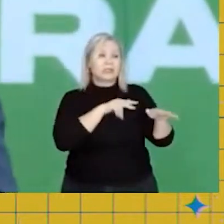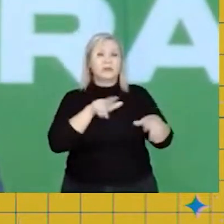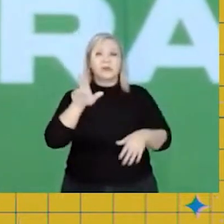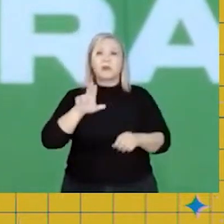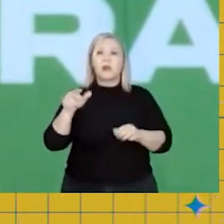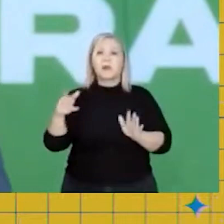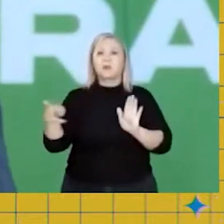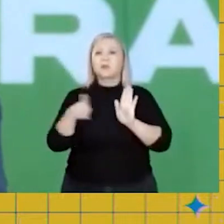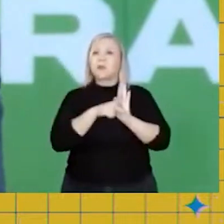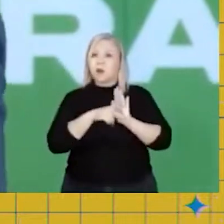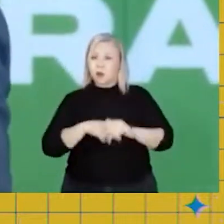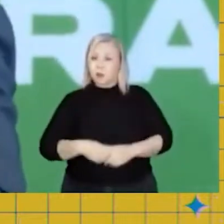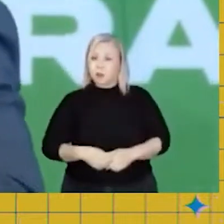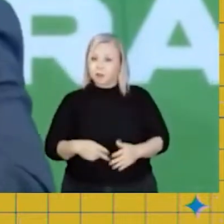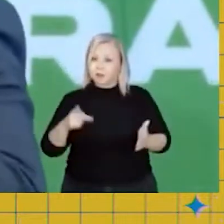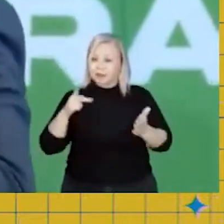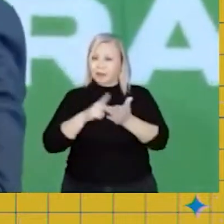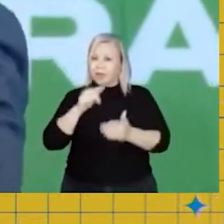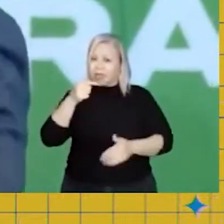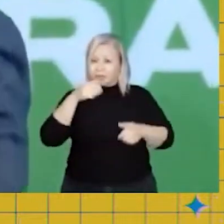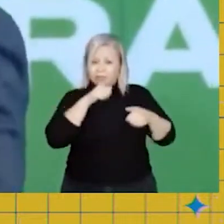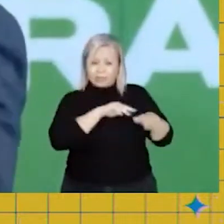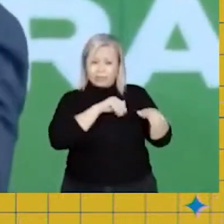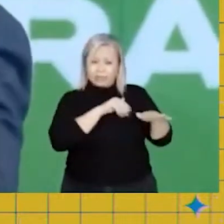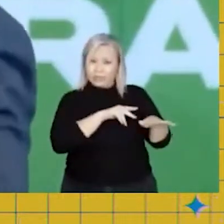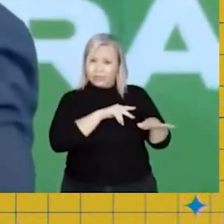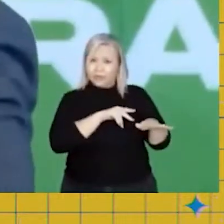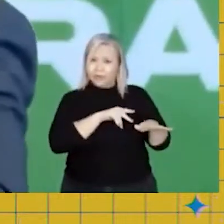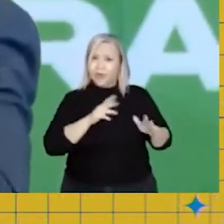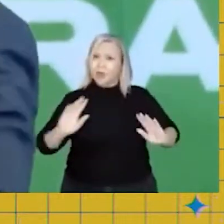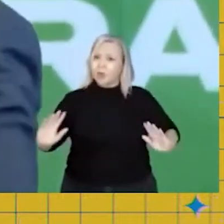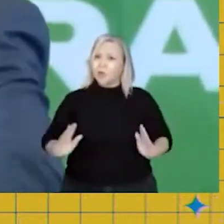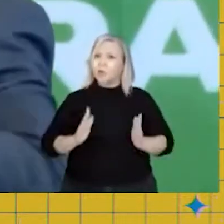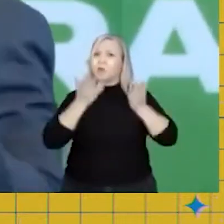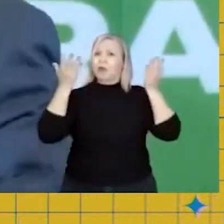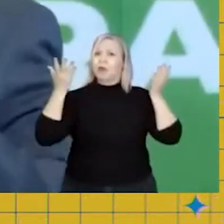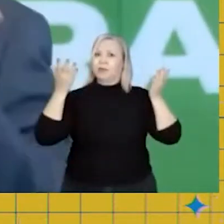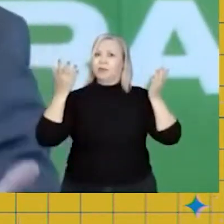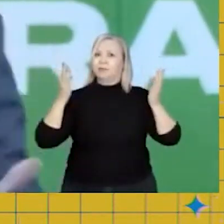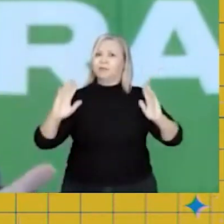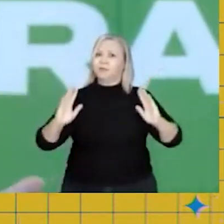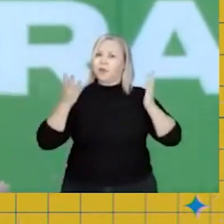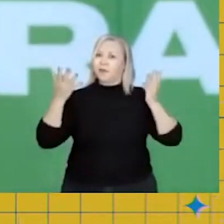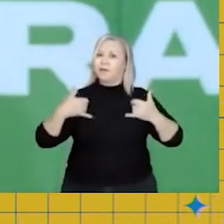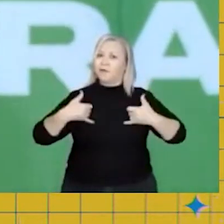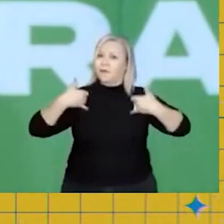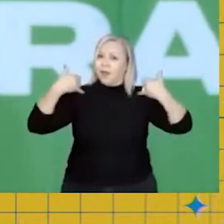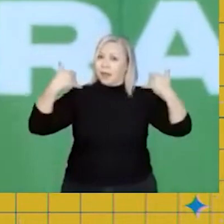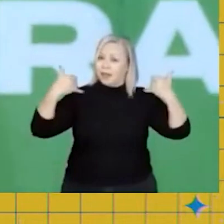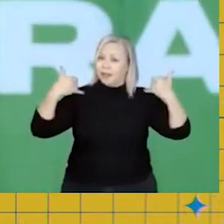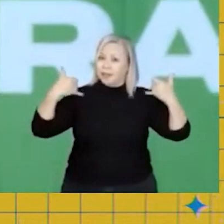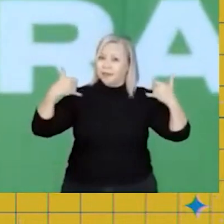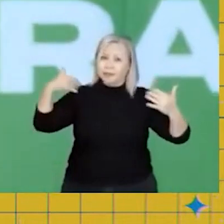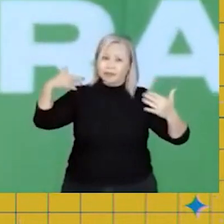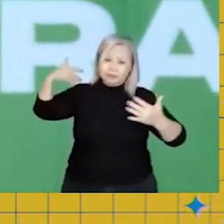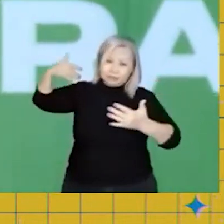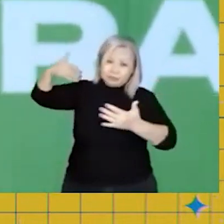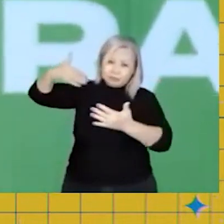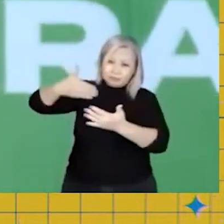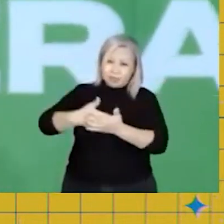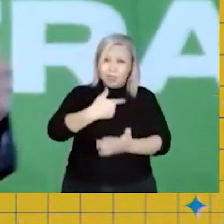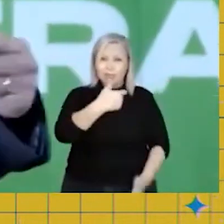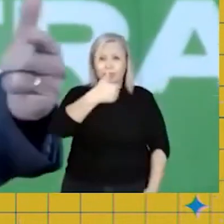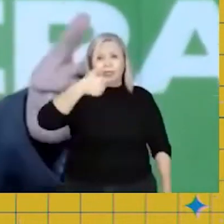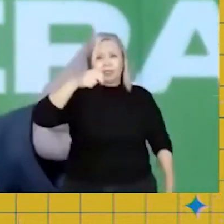7 de setembro é a comemoração de uma festa de interesse de 215 milhões de brasileiros, porque, afinal de